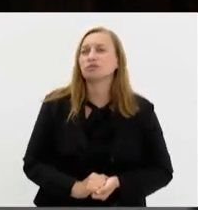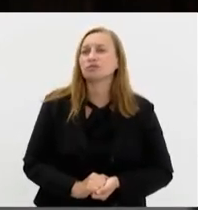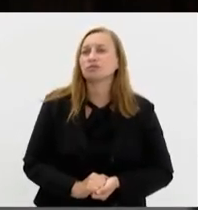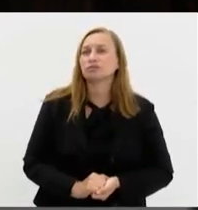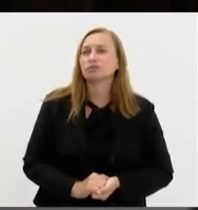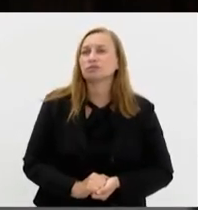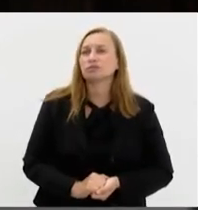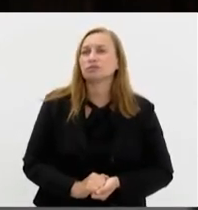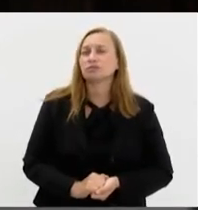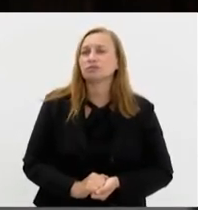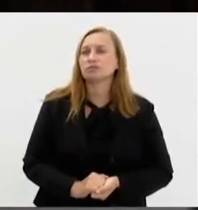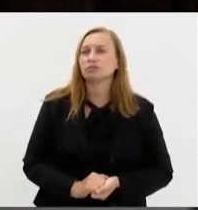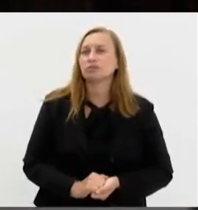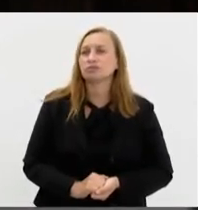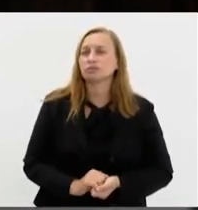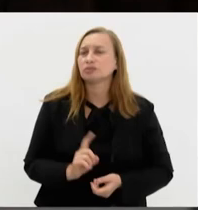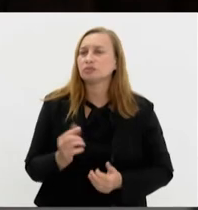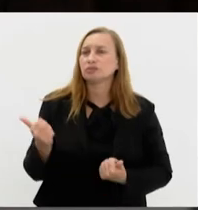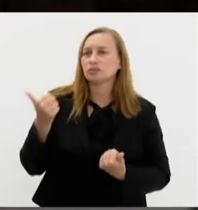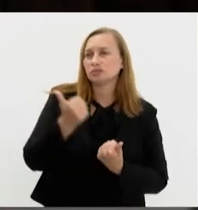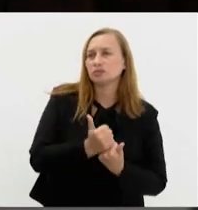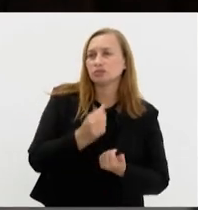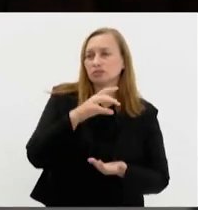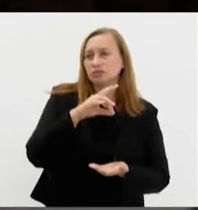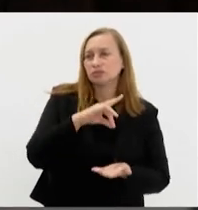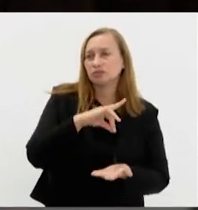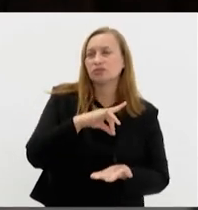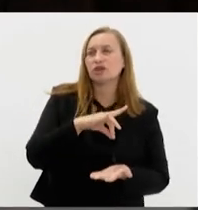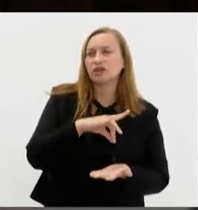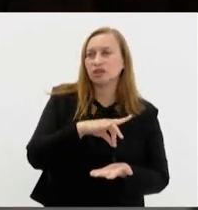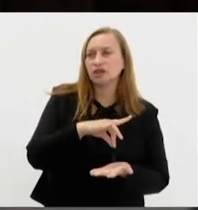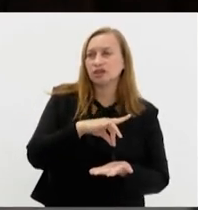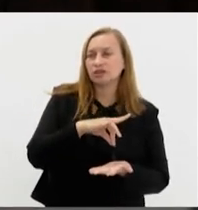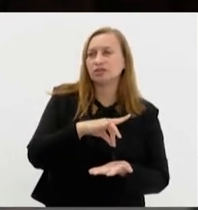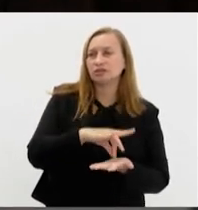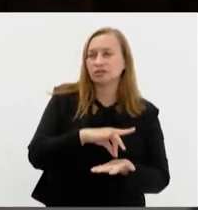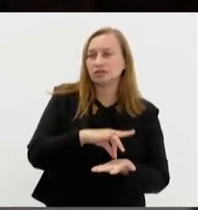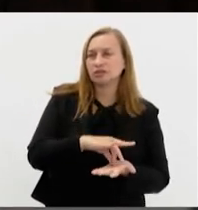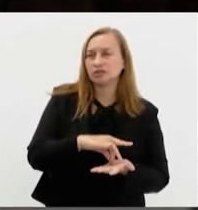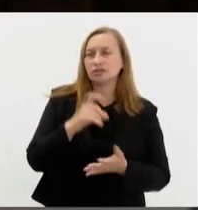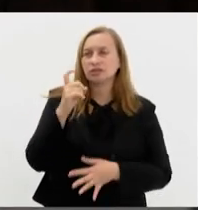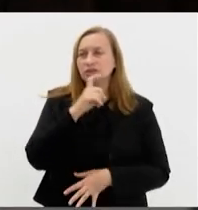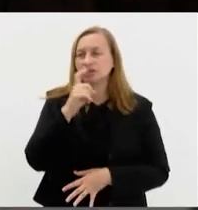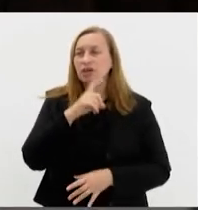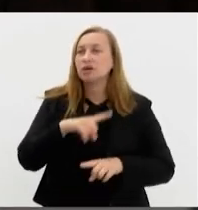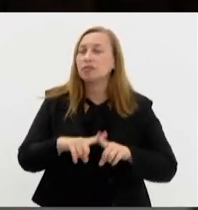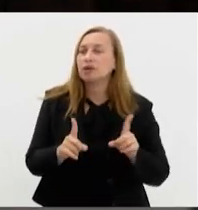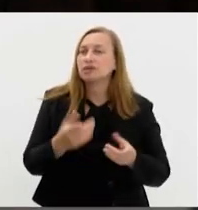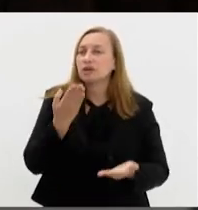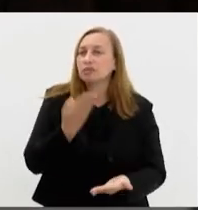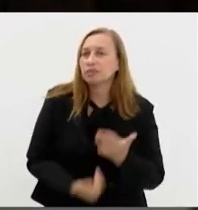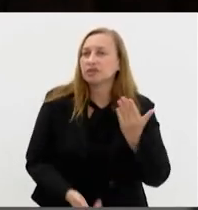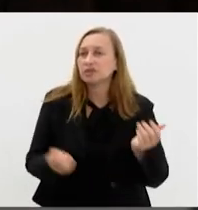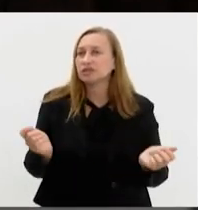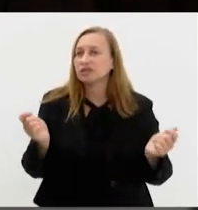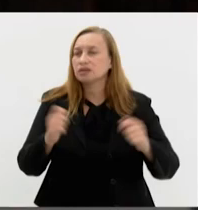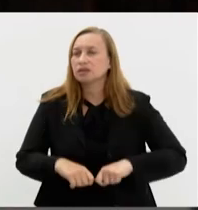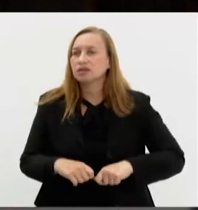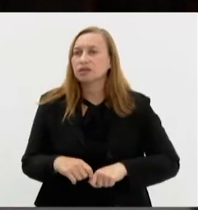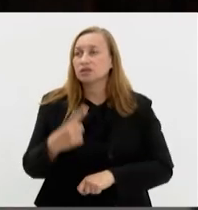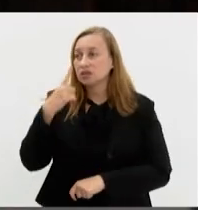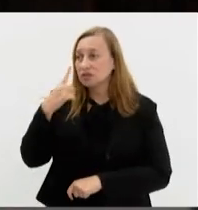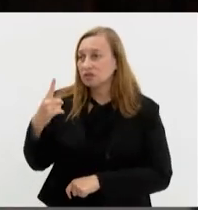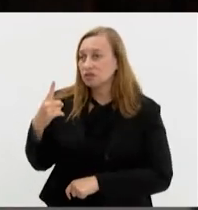arent não a substituição da verdade pela mentira como seri supor a princípio mas a perda da capacidade em discernir a